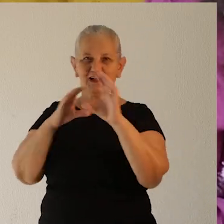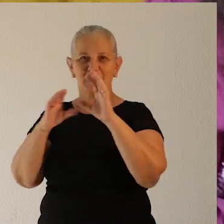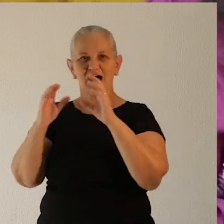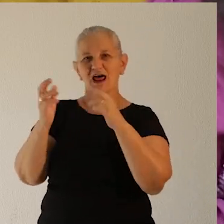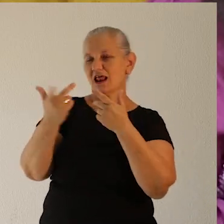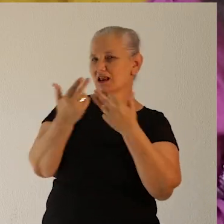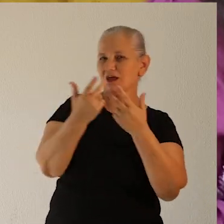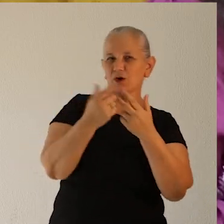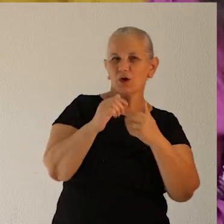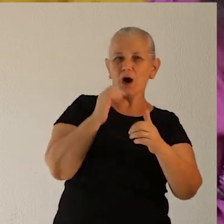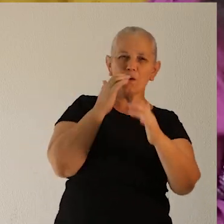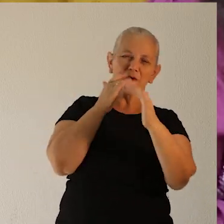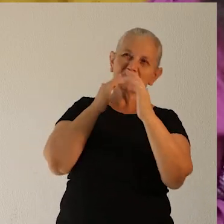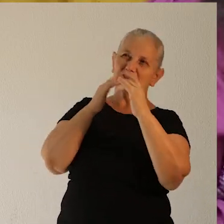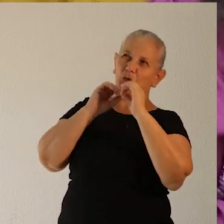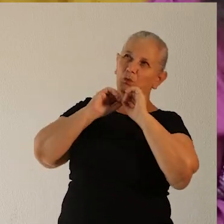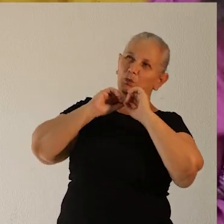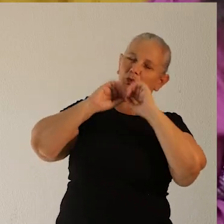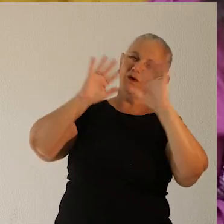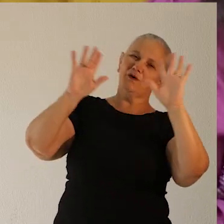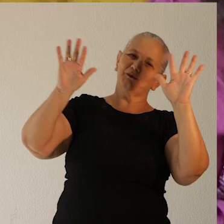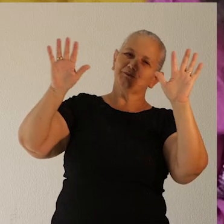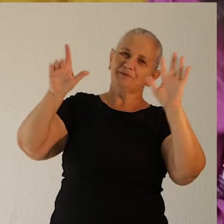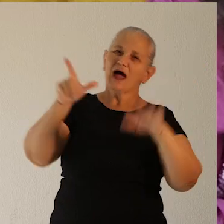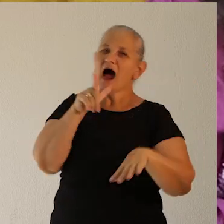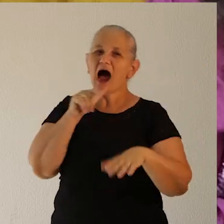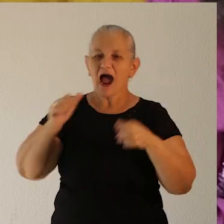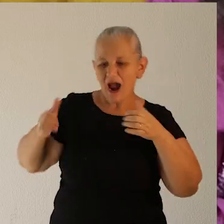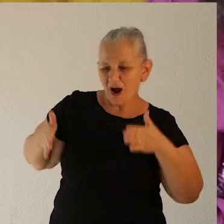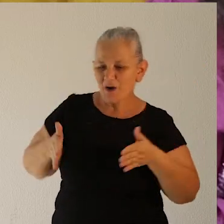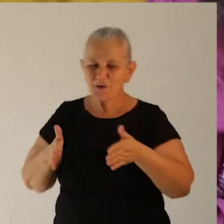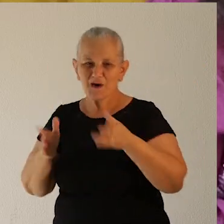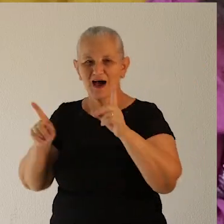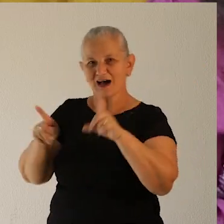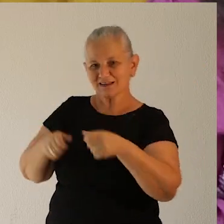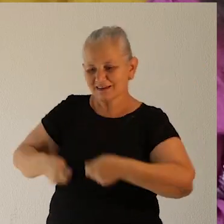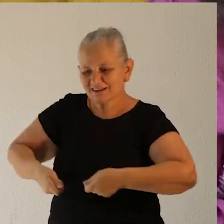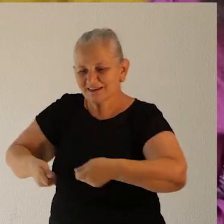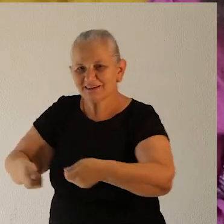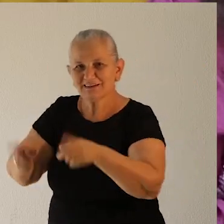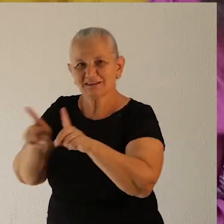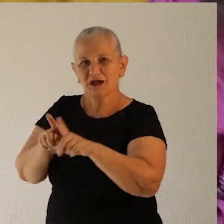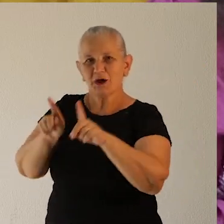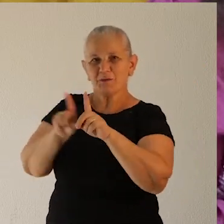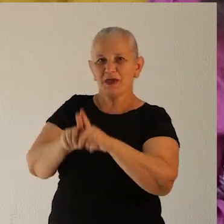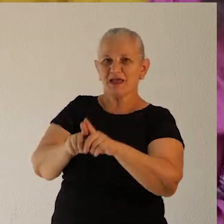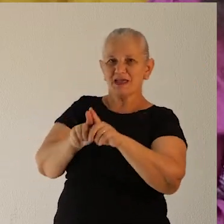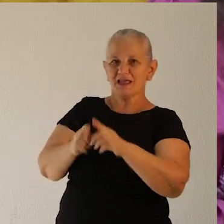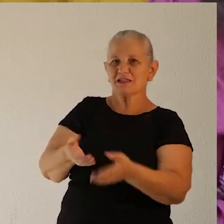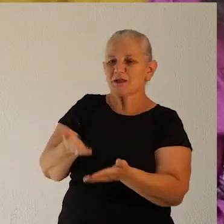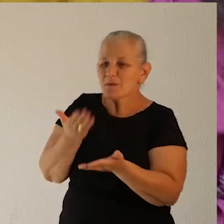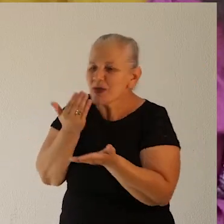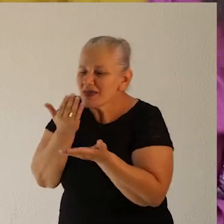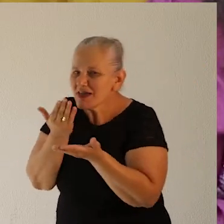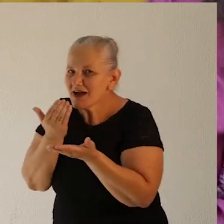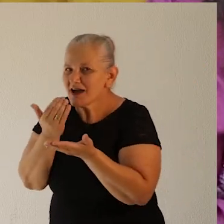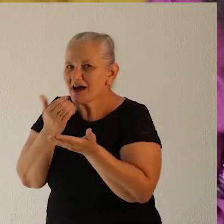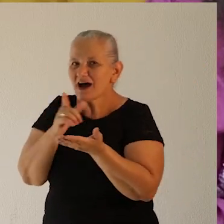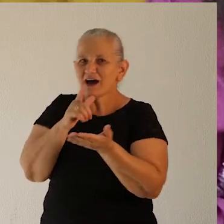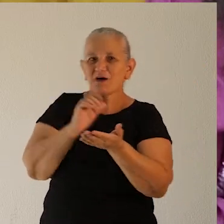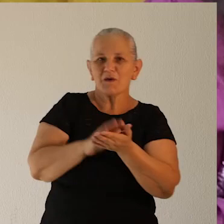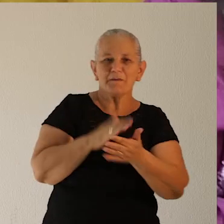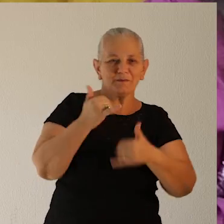cometa, água de carriola na bica do chafariz, barra, manteiga,